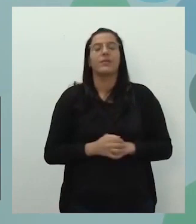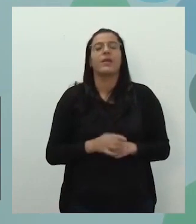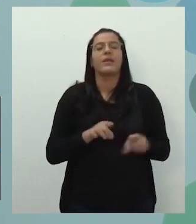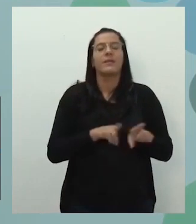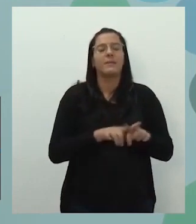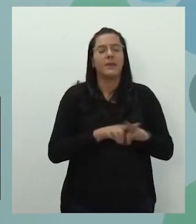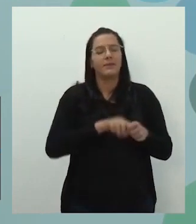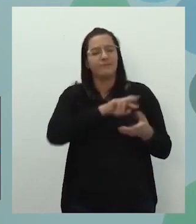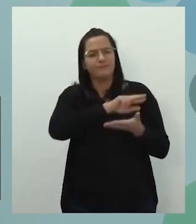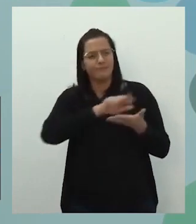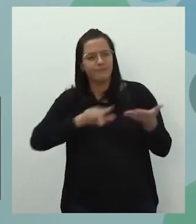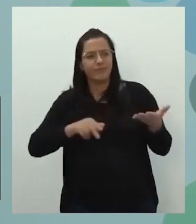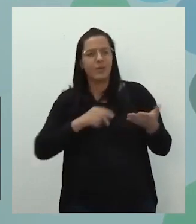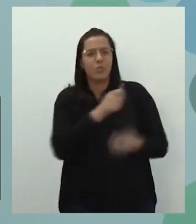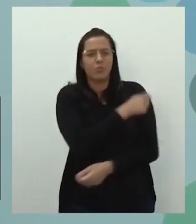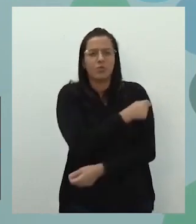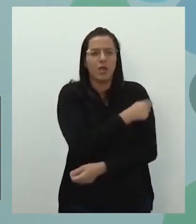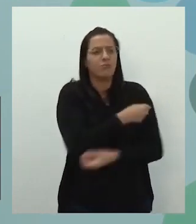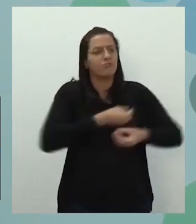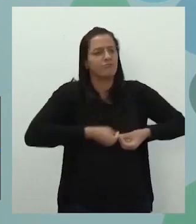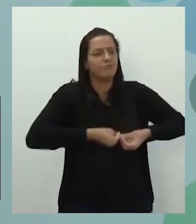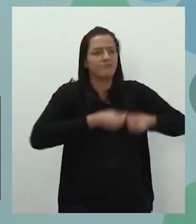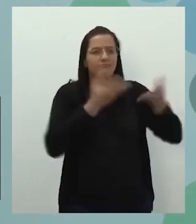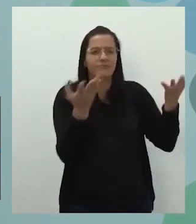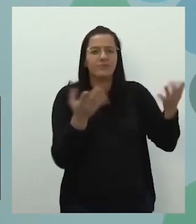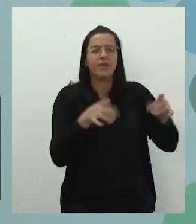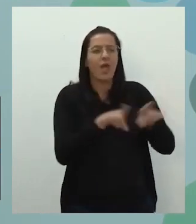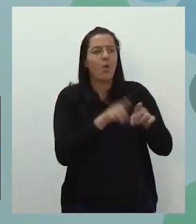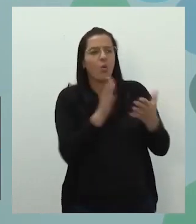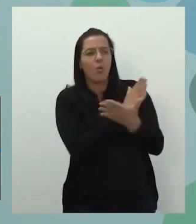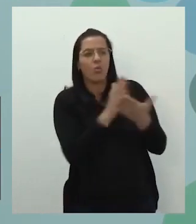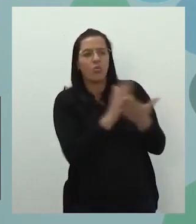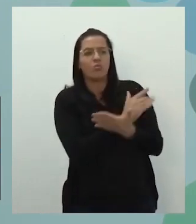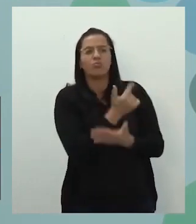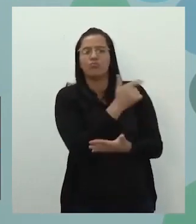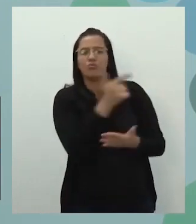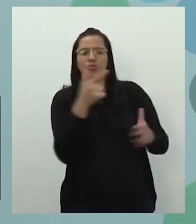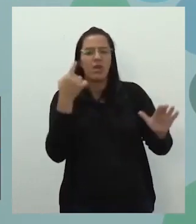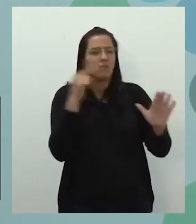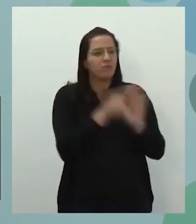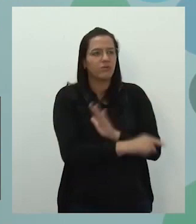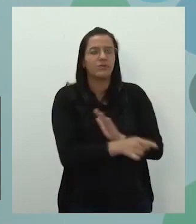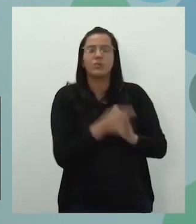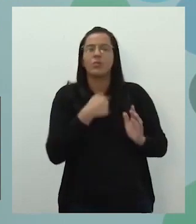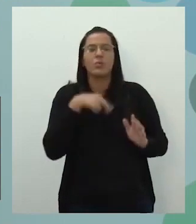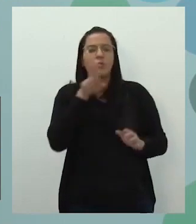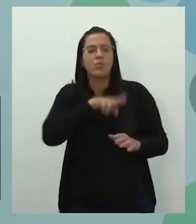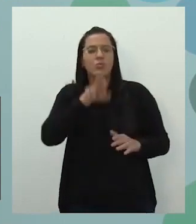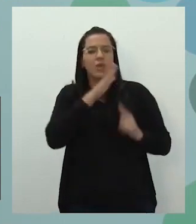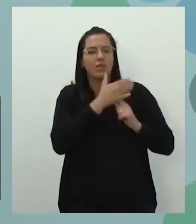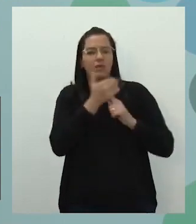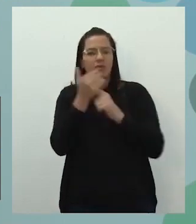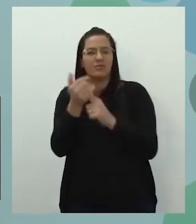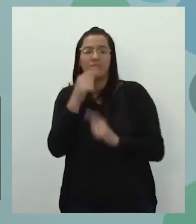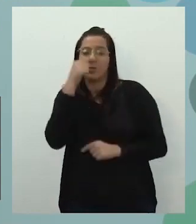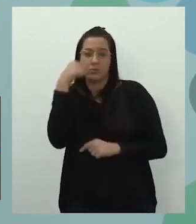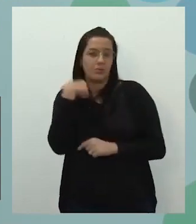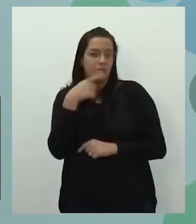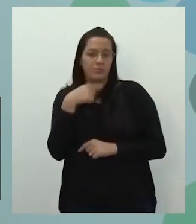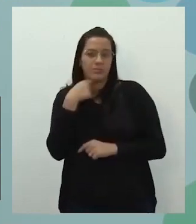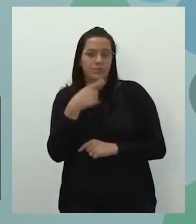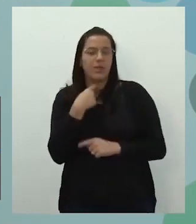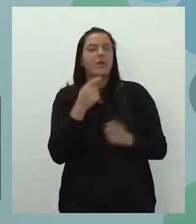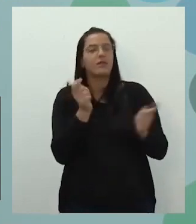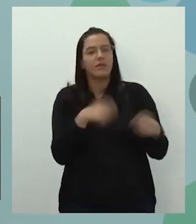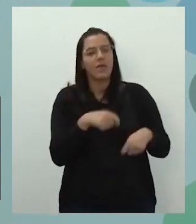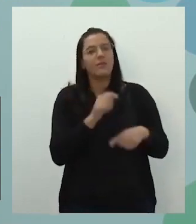seus alunos e também divulgam para os colegas que não sabem muito disso, né? Que não são tão aprofundados com a tecnologia. Então, a gente gostaria de agradecer e pedir para